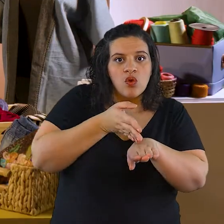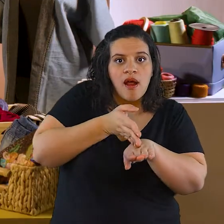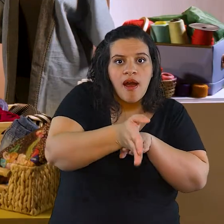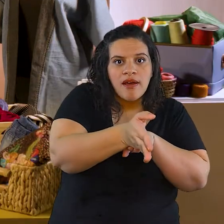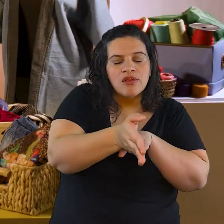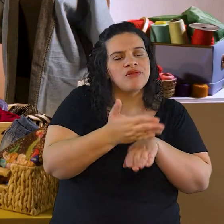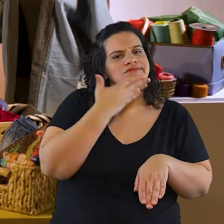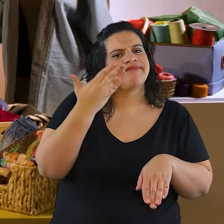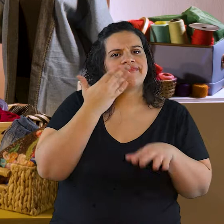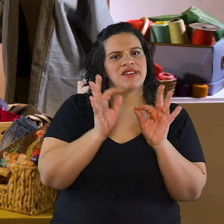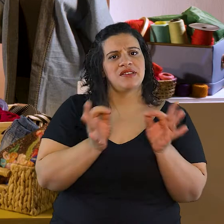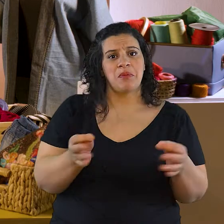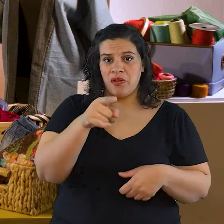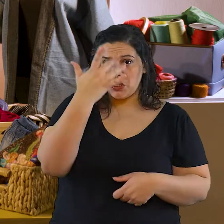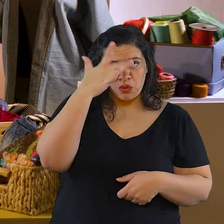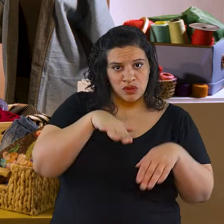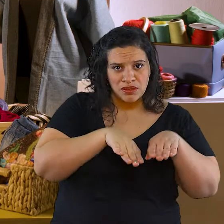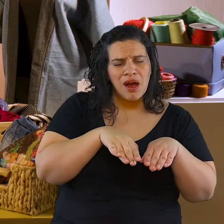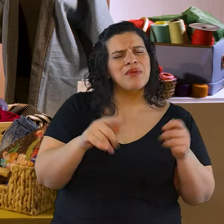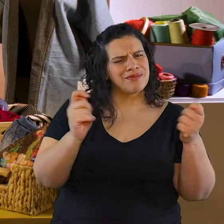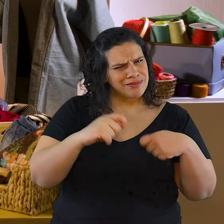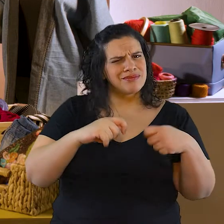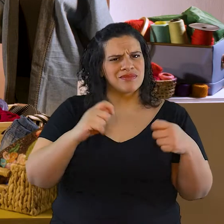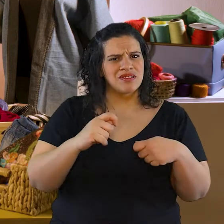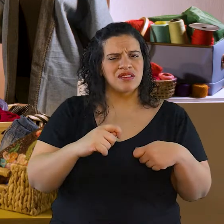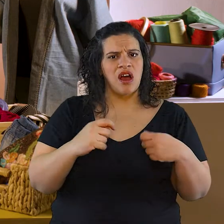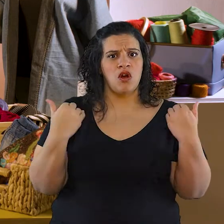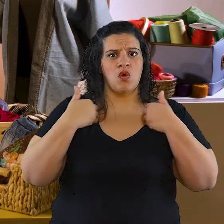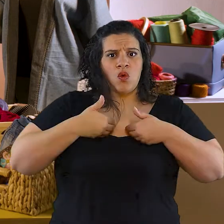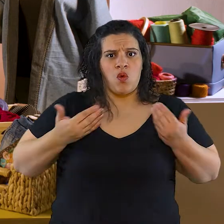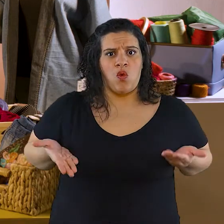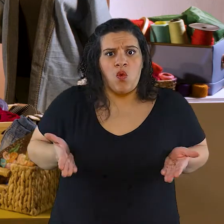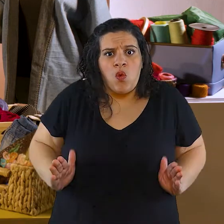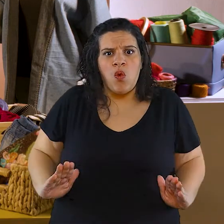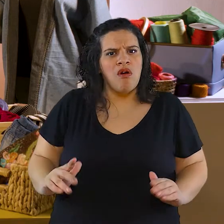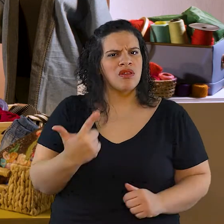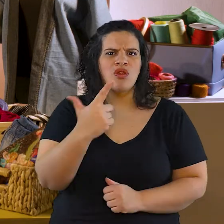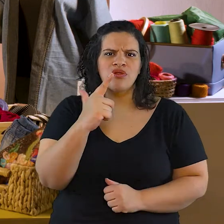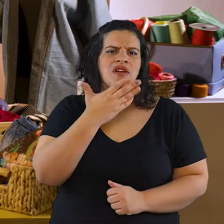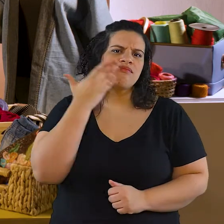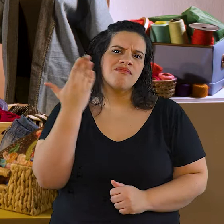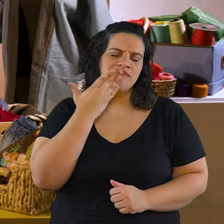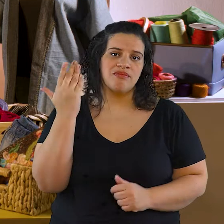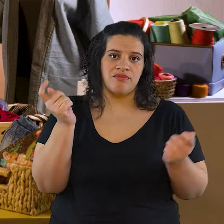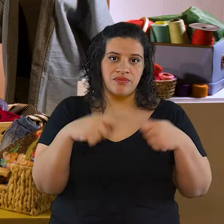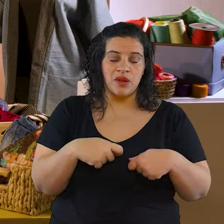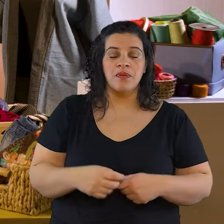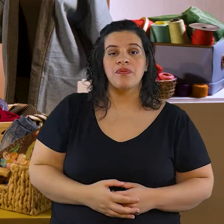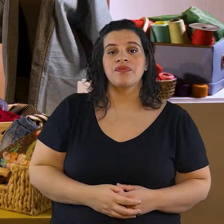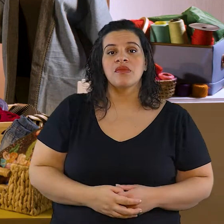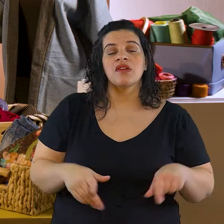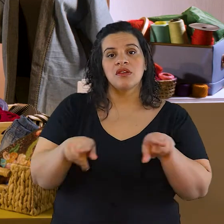costuras retas são bem simples e não tem, por exemplo, cava, recorte, então é bem mais fácil de fazer. E